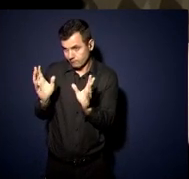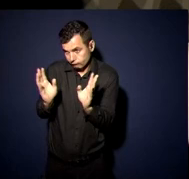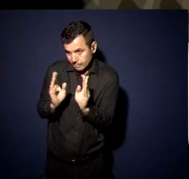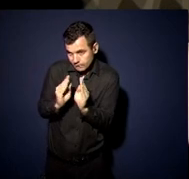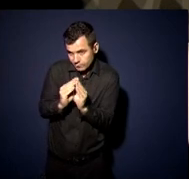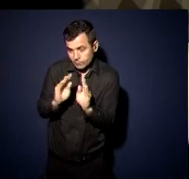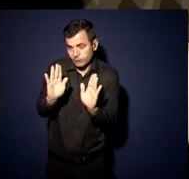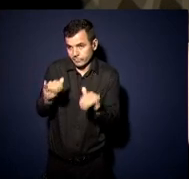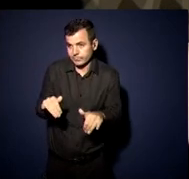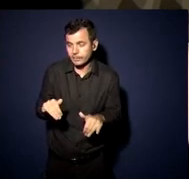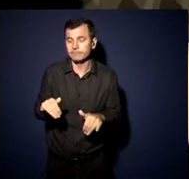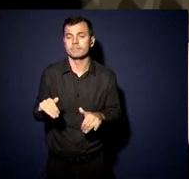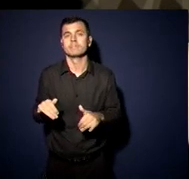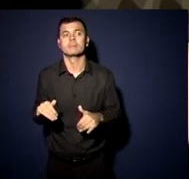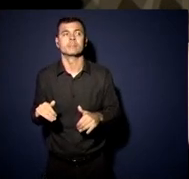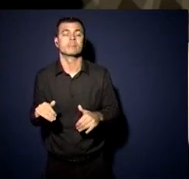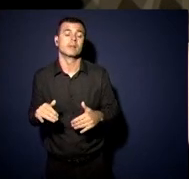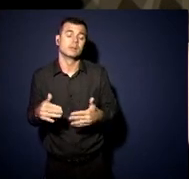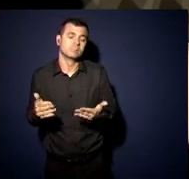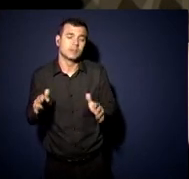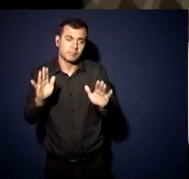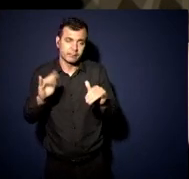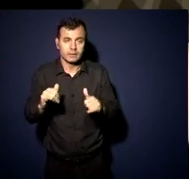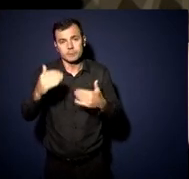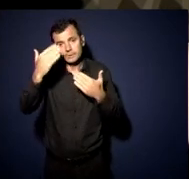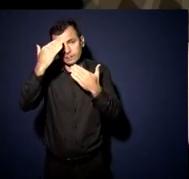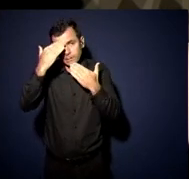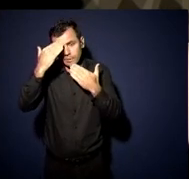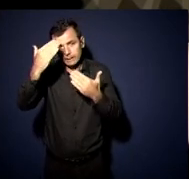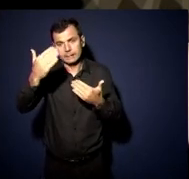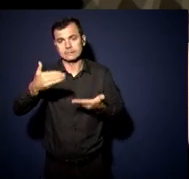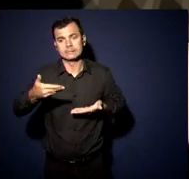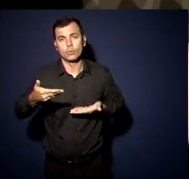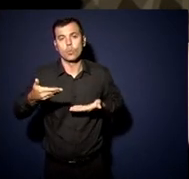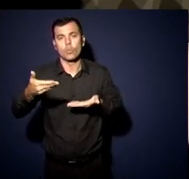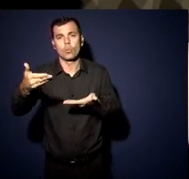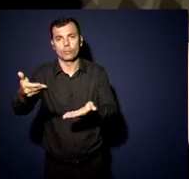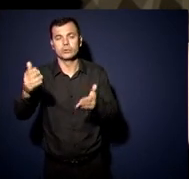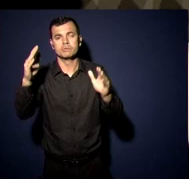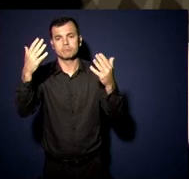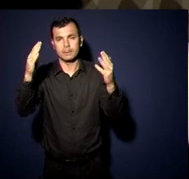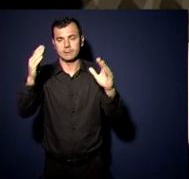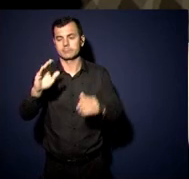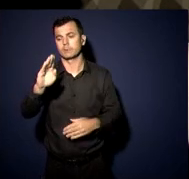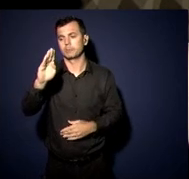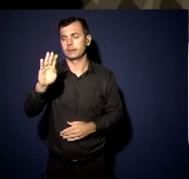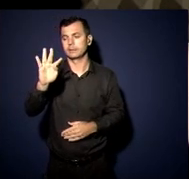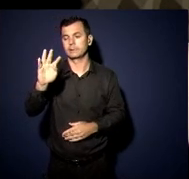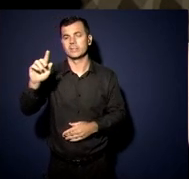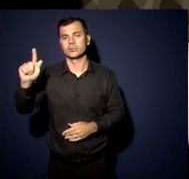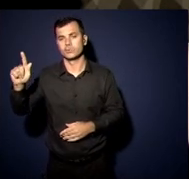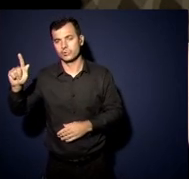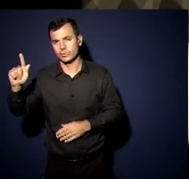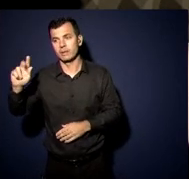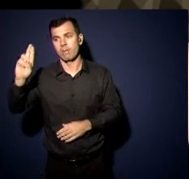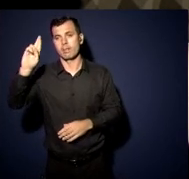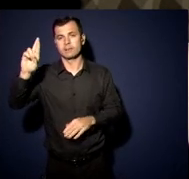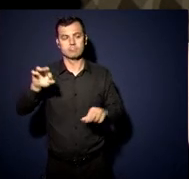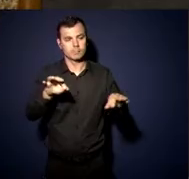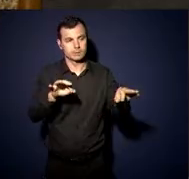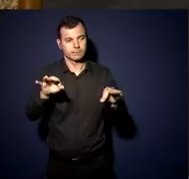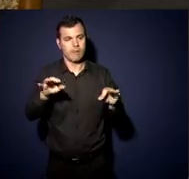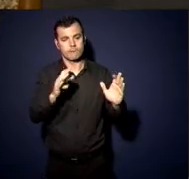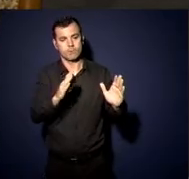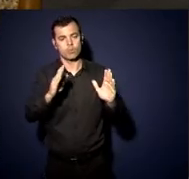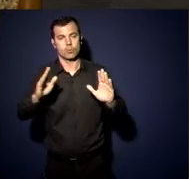eu terminaria então agradecendo o convite parabenizando o BTG pactual pela organização de um evento